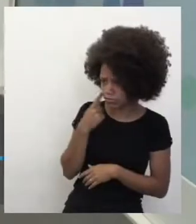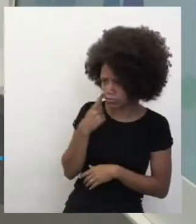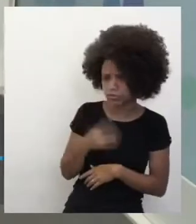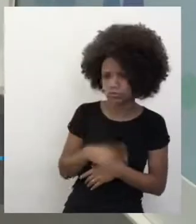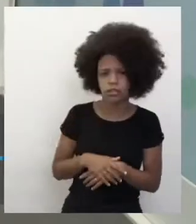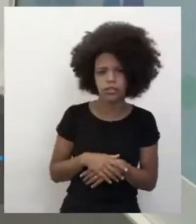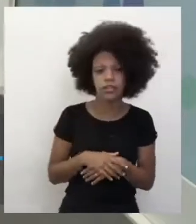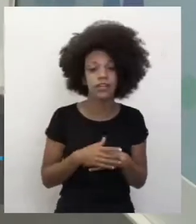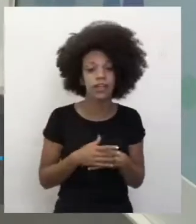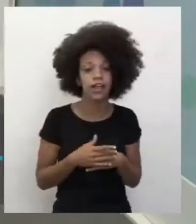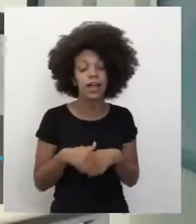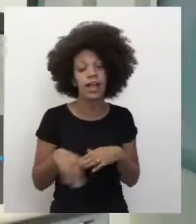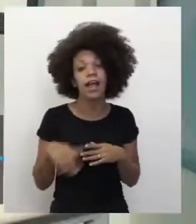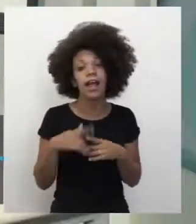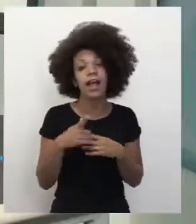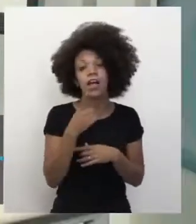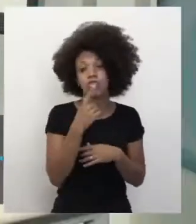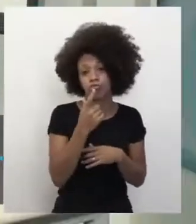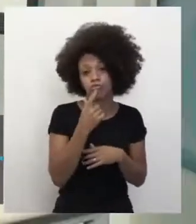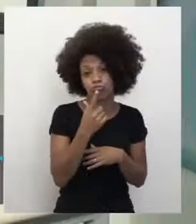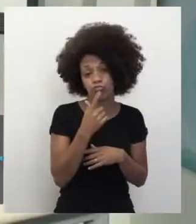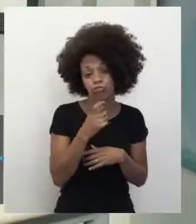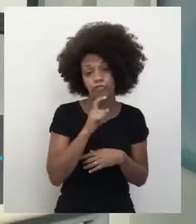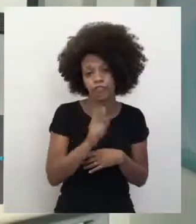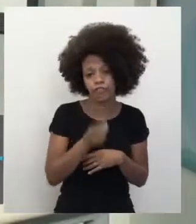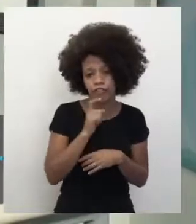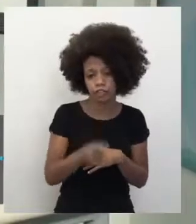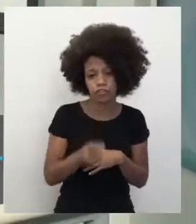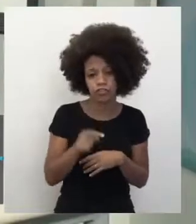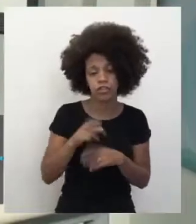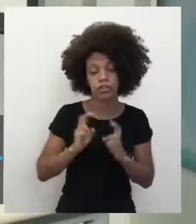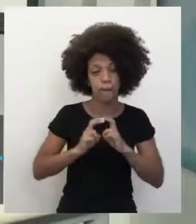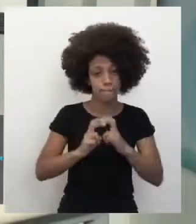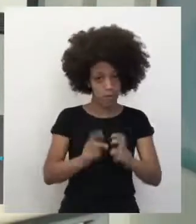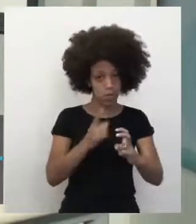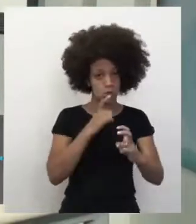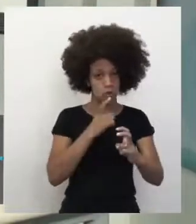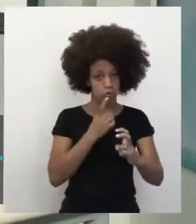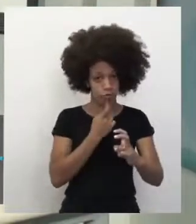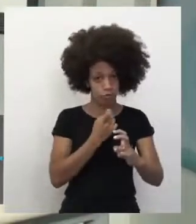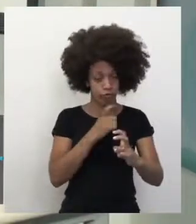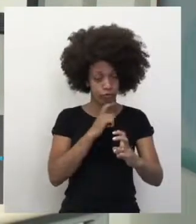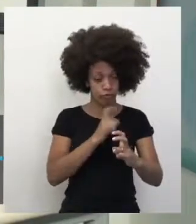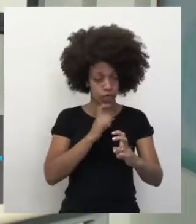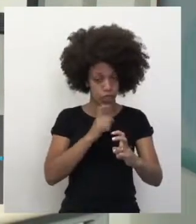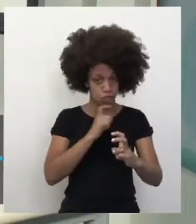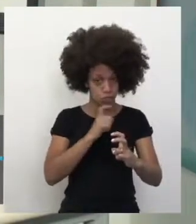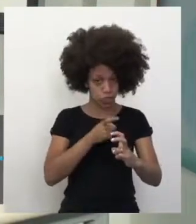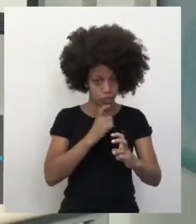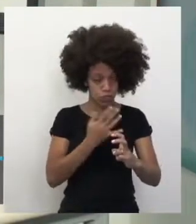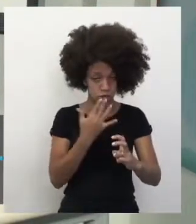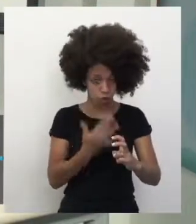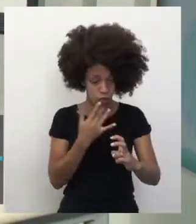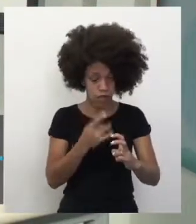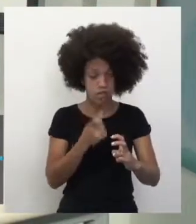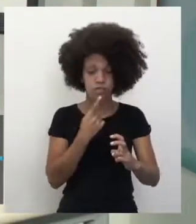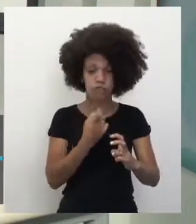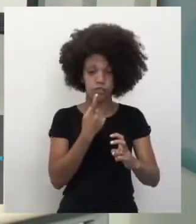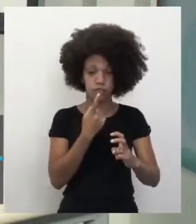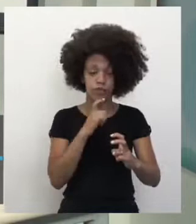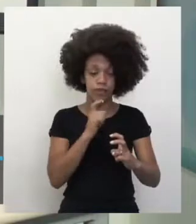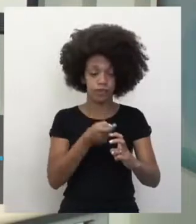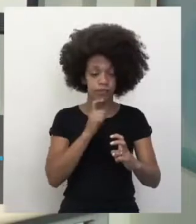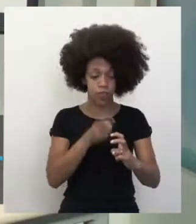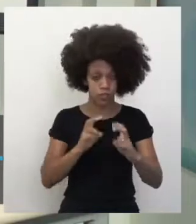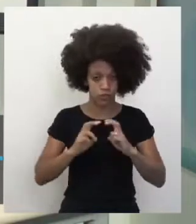né? verde, né? Na linha verde, Sim, turma bacana. de São Paulo que anda na linha verde. Está lá 4 painéis de cores, as 4 estações, porque eles